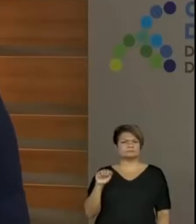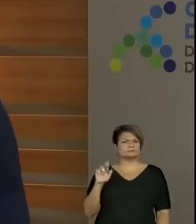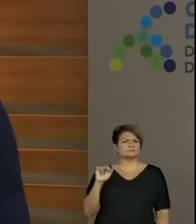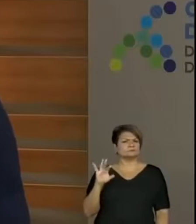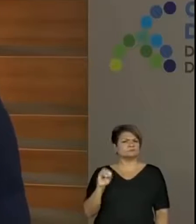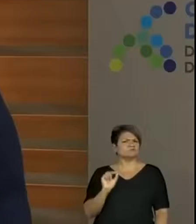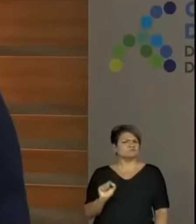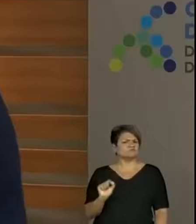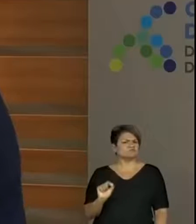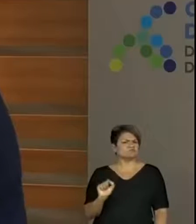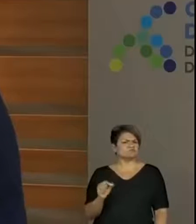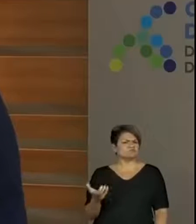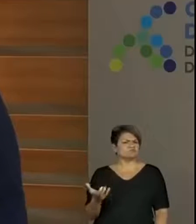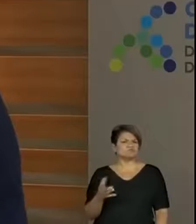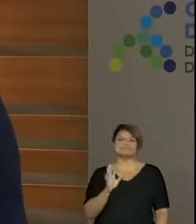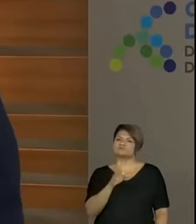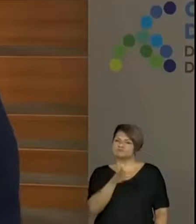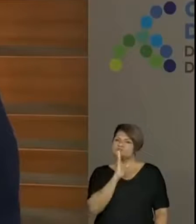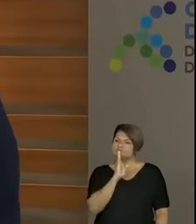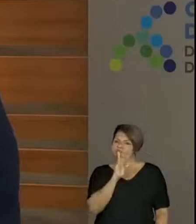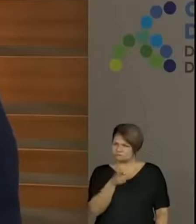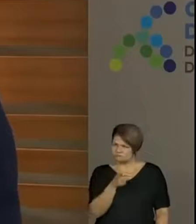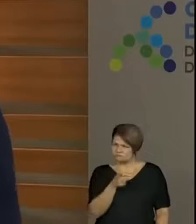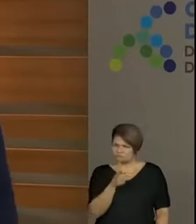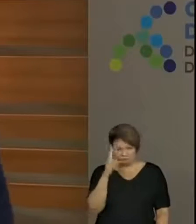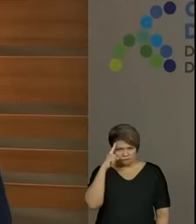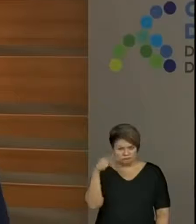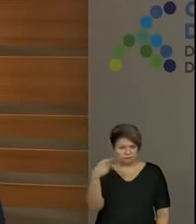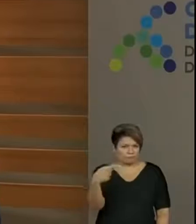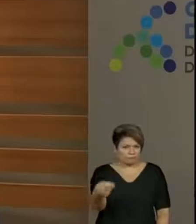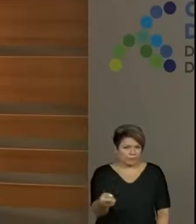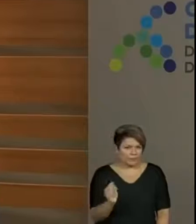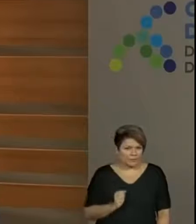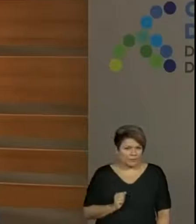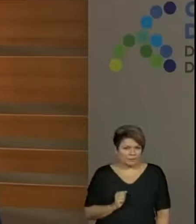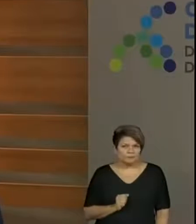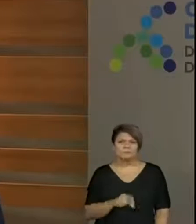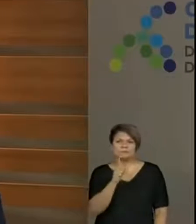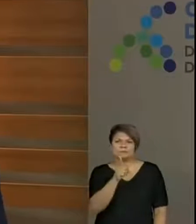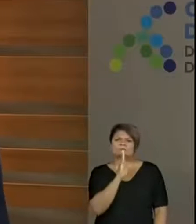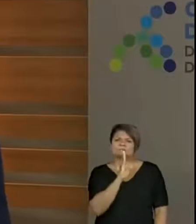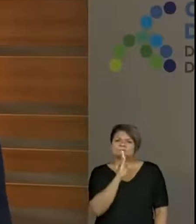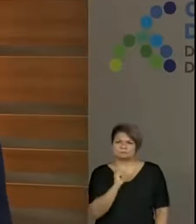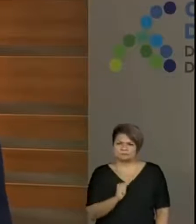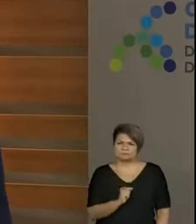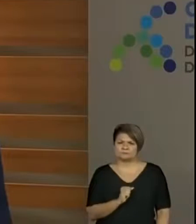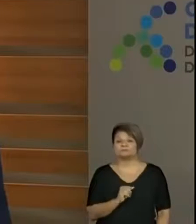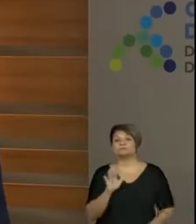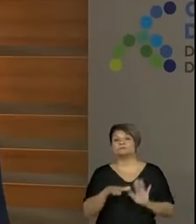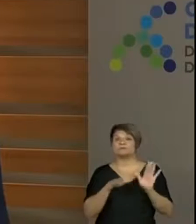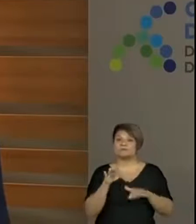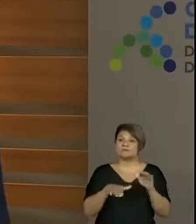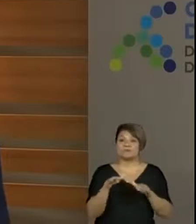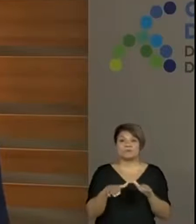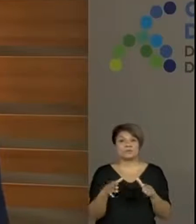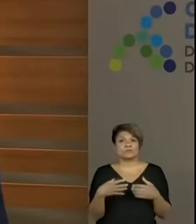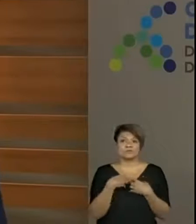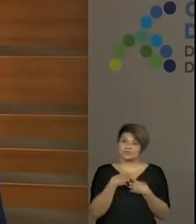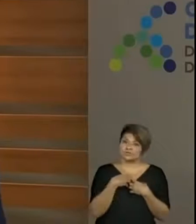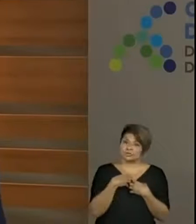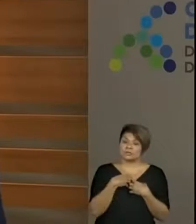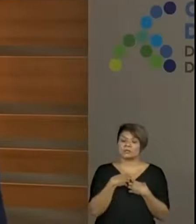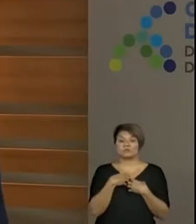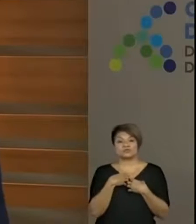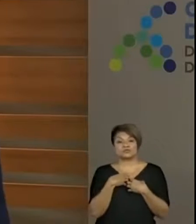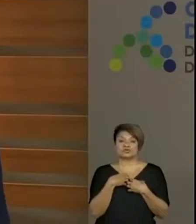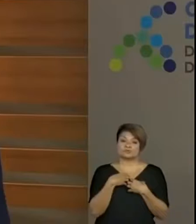ter visto. E no cotidiano, na vida de vocês, né, professor, eles conhecem. Talvez dessa forma de falar é